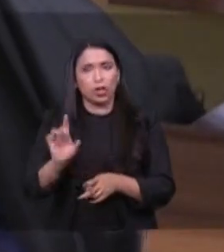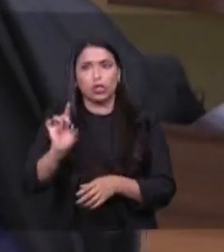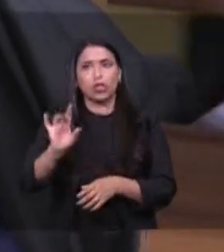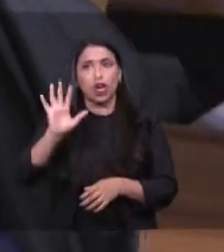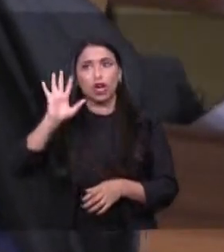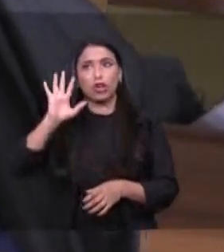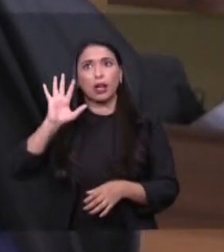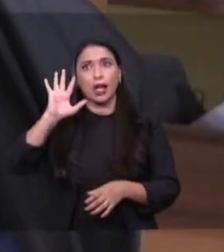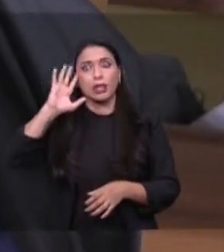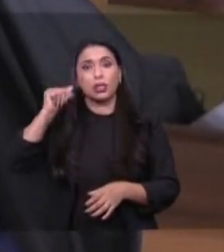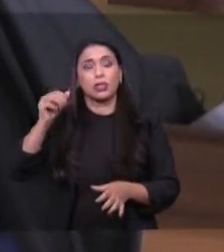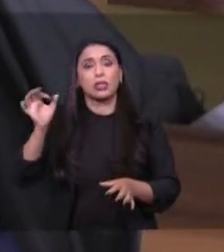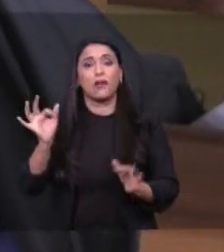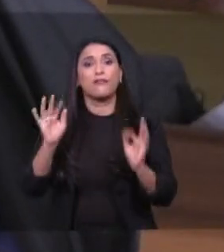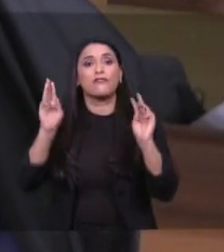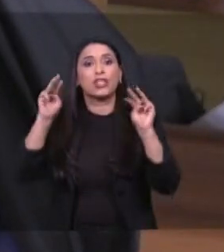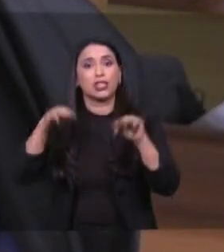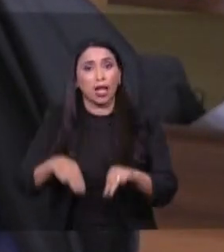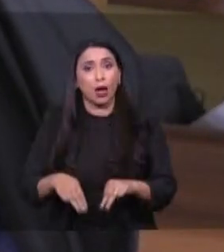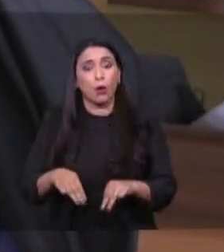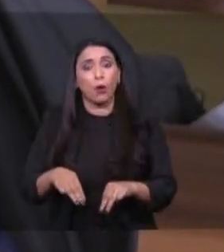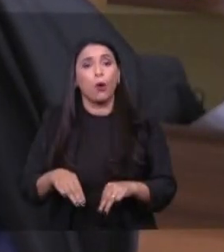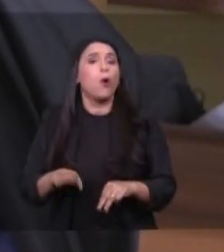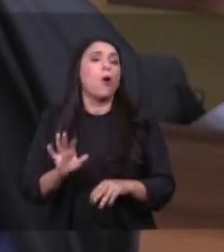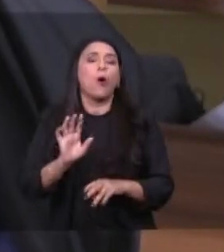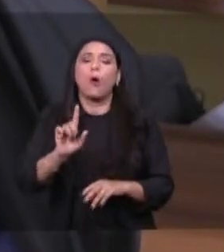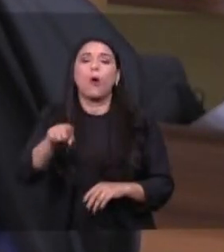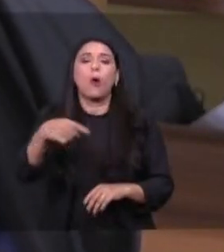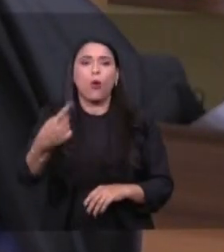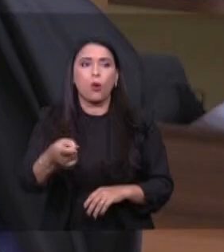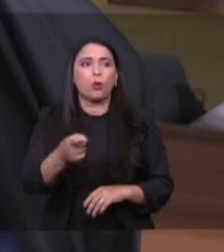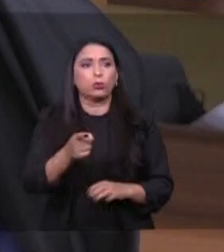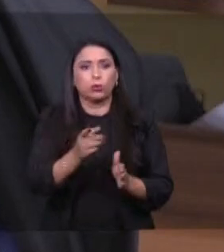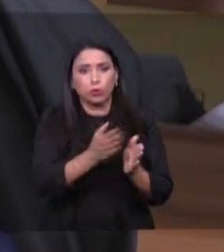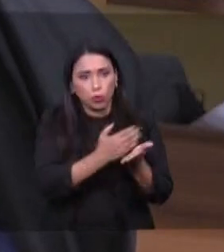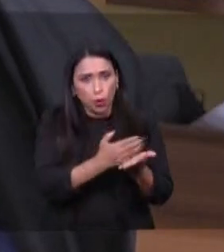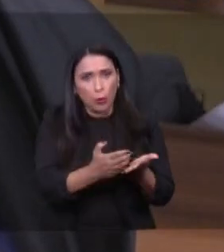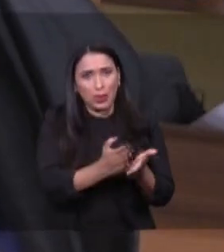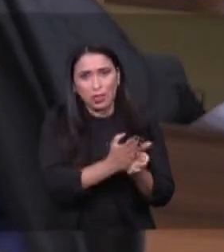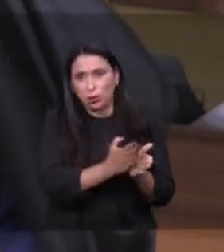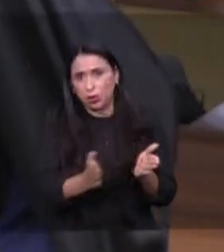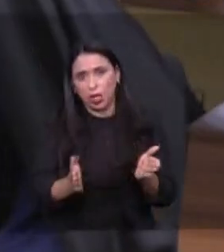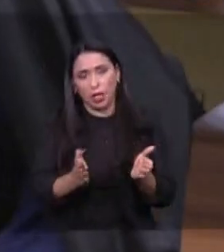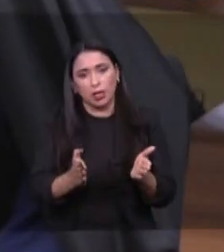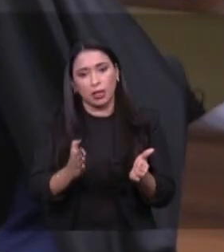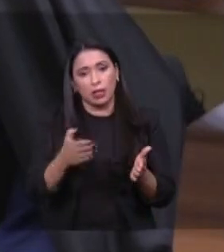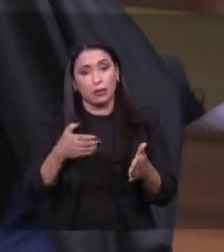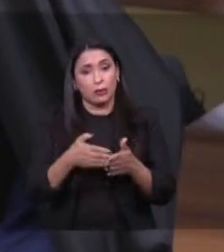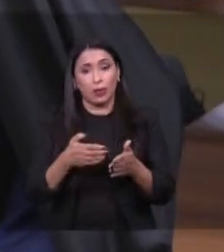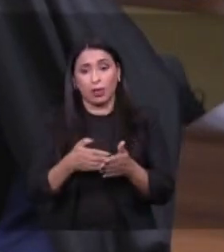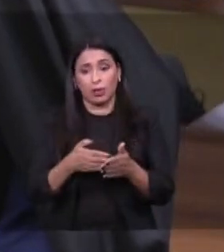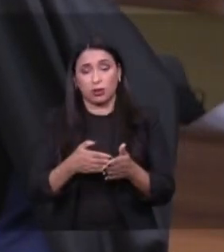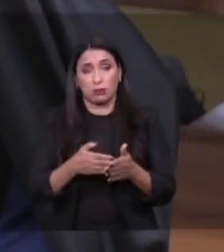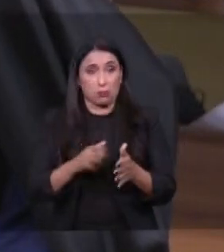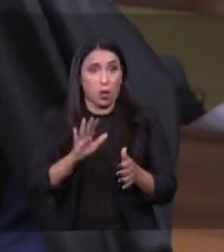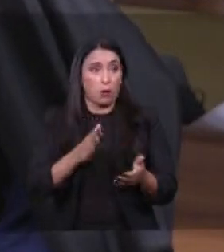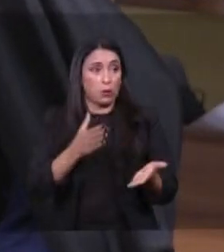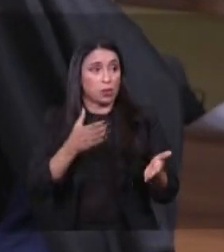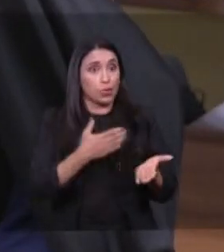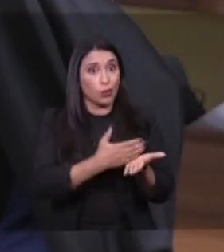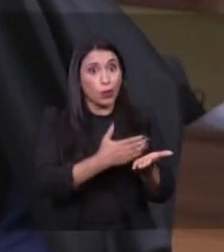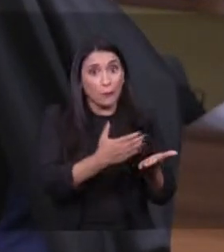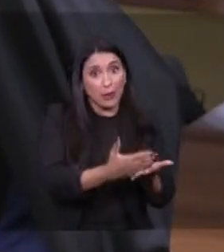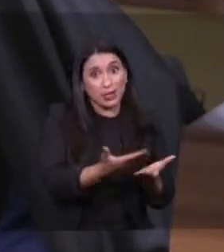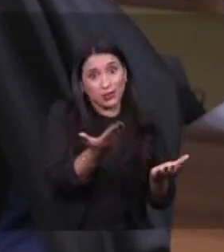sentença ou ficará impedido desde logo? Ele pode ter travado esse conhecimento no início da ação